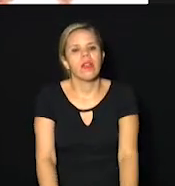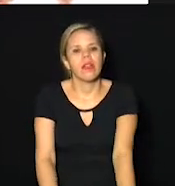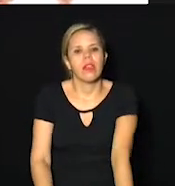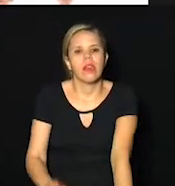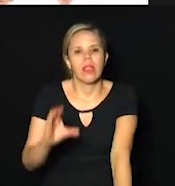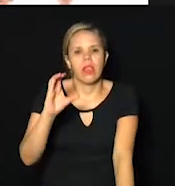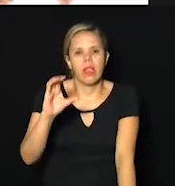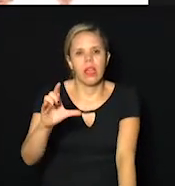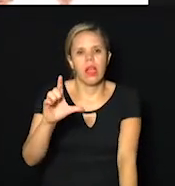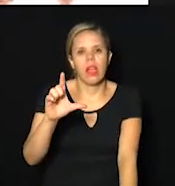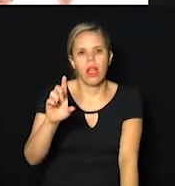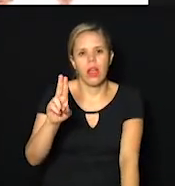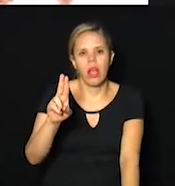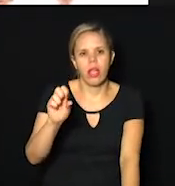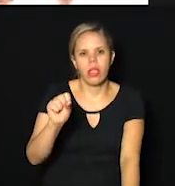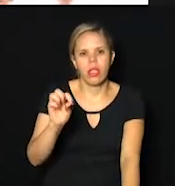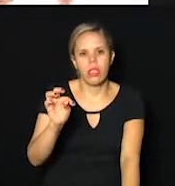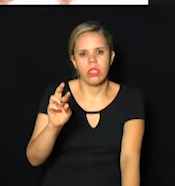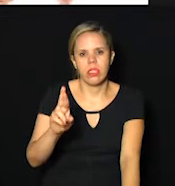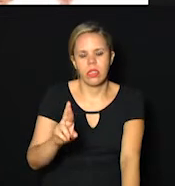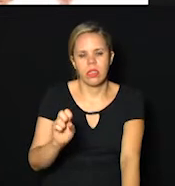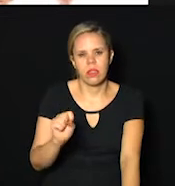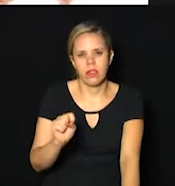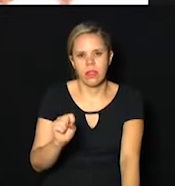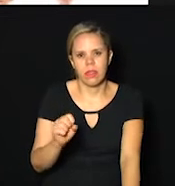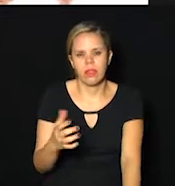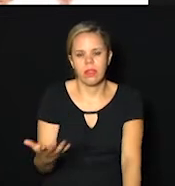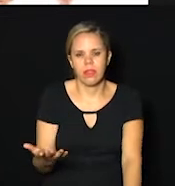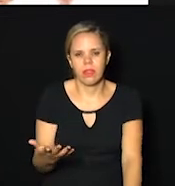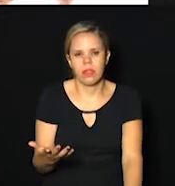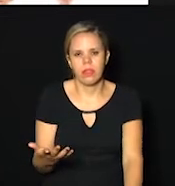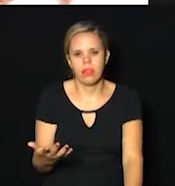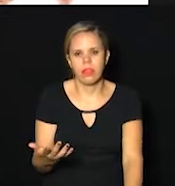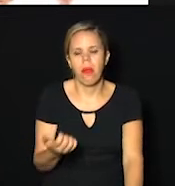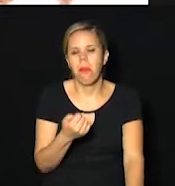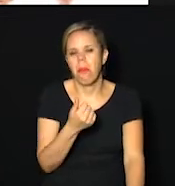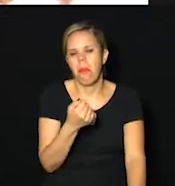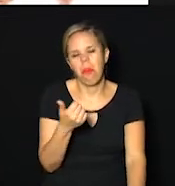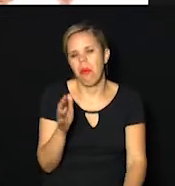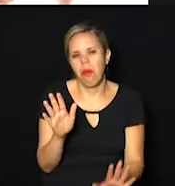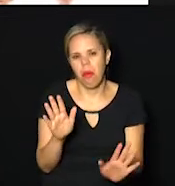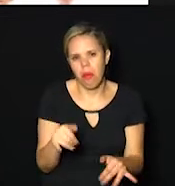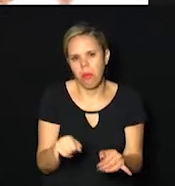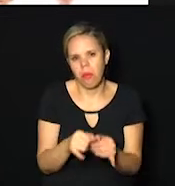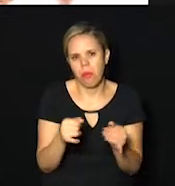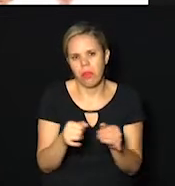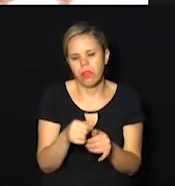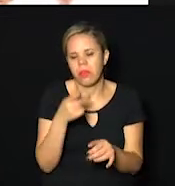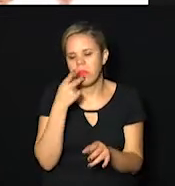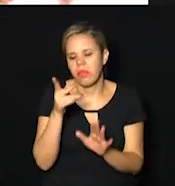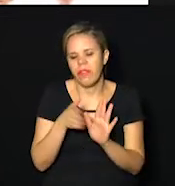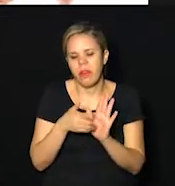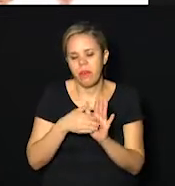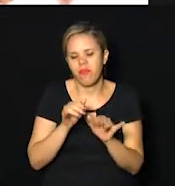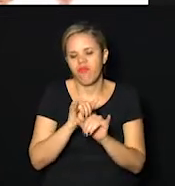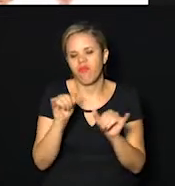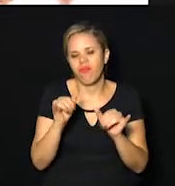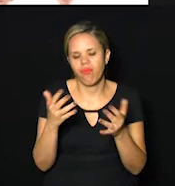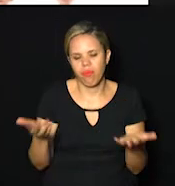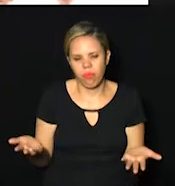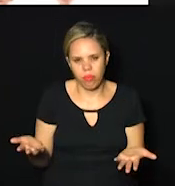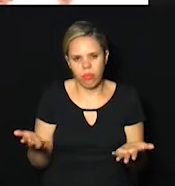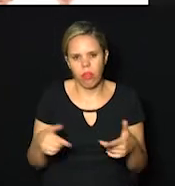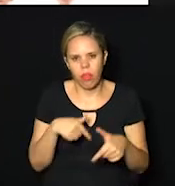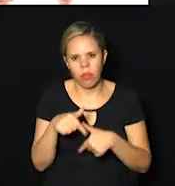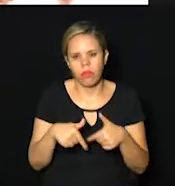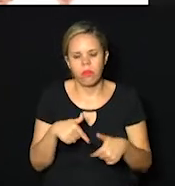Clusters, é uma palavrinha em inglês. Um pouco de frescura, claro, para quem faz marketing e tal, e gosta de